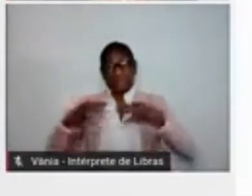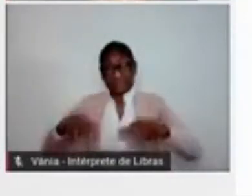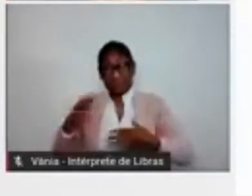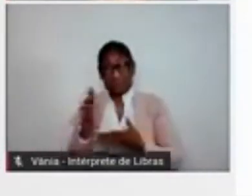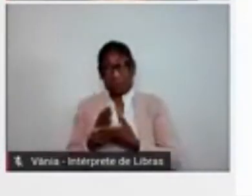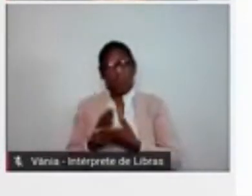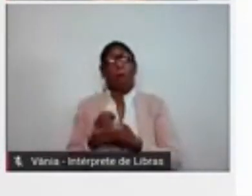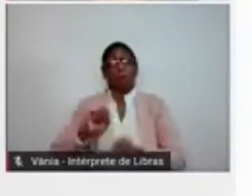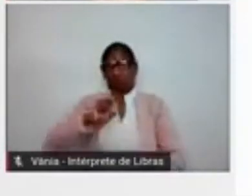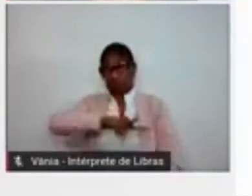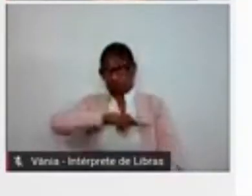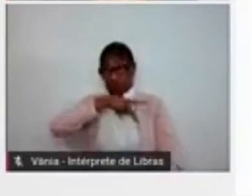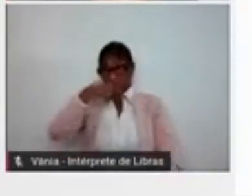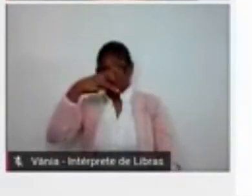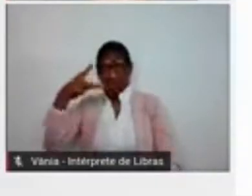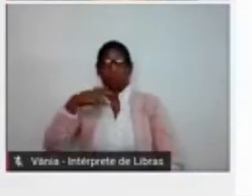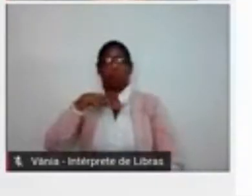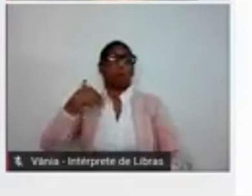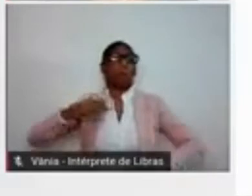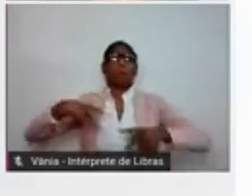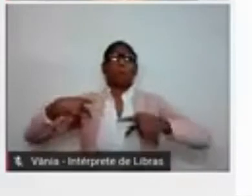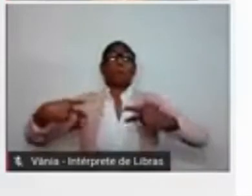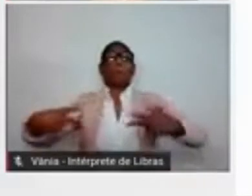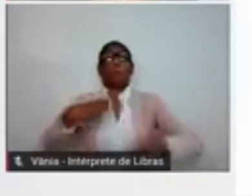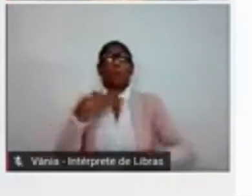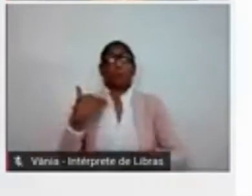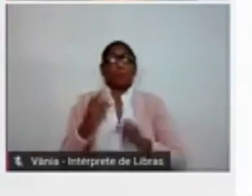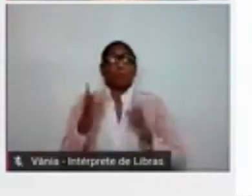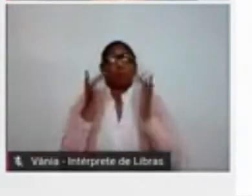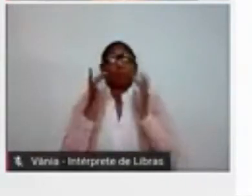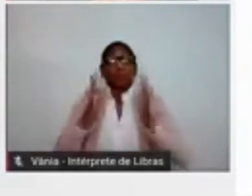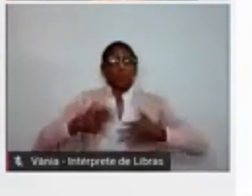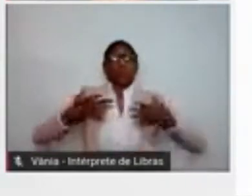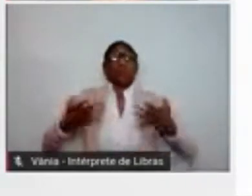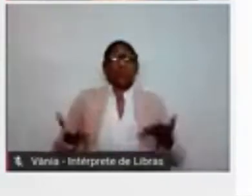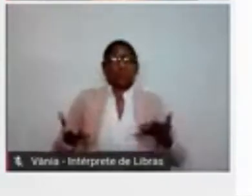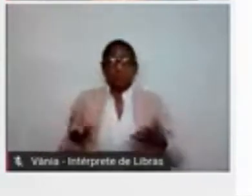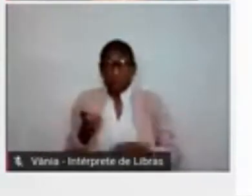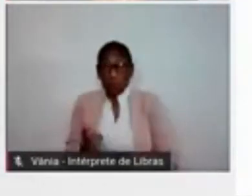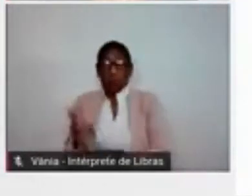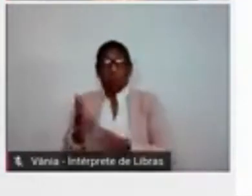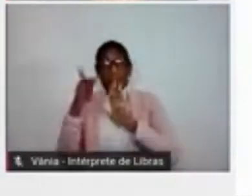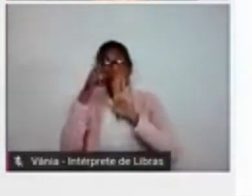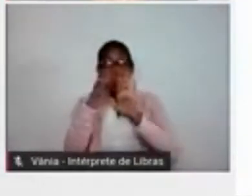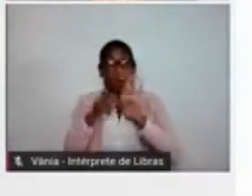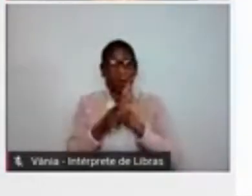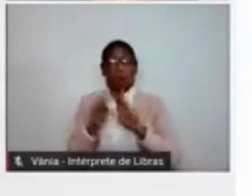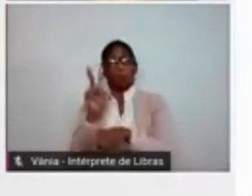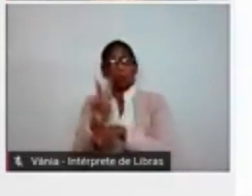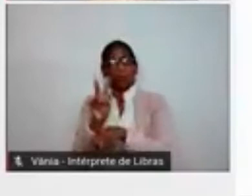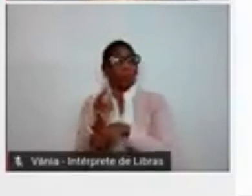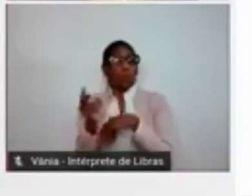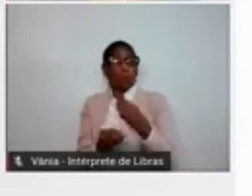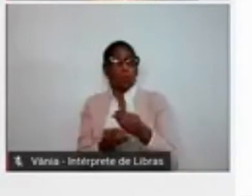segunda onda, uma nova onda, nada indica isso, especialmente se houver a manutenção do atendimento aos protocolos, os cuidados por parte de